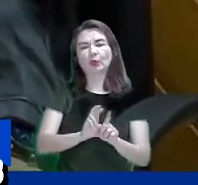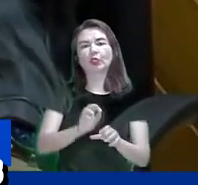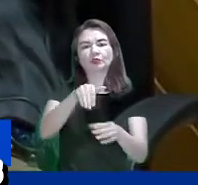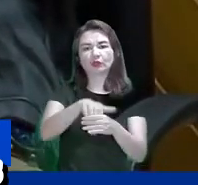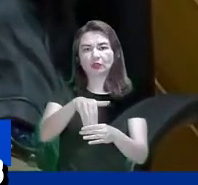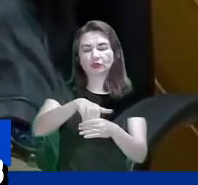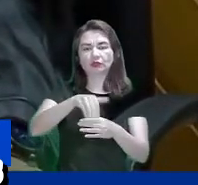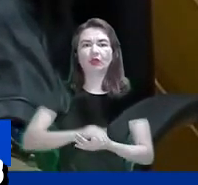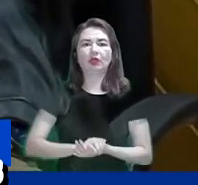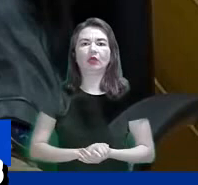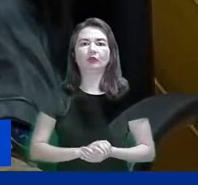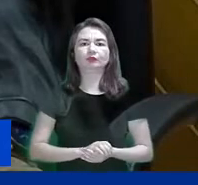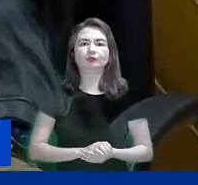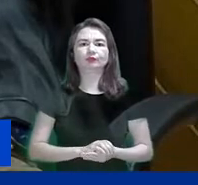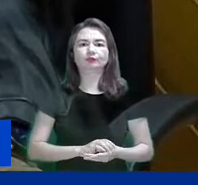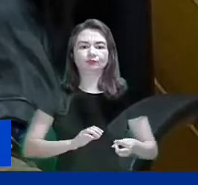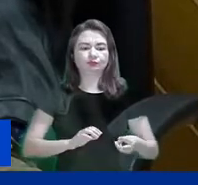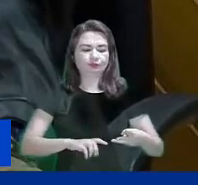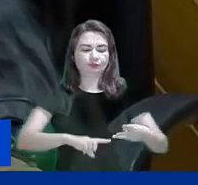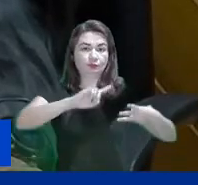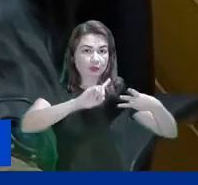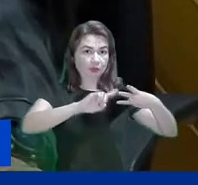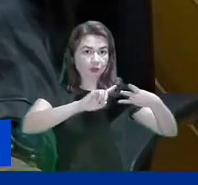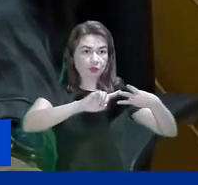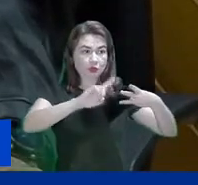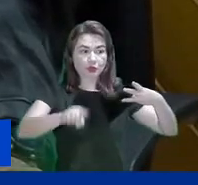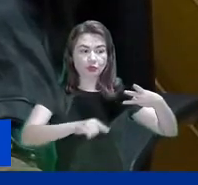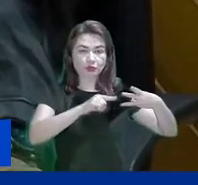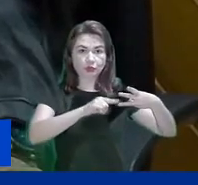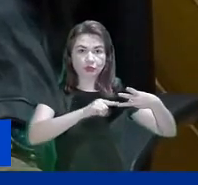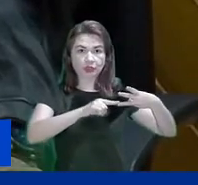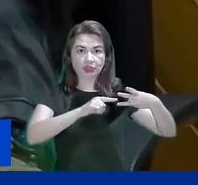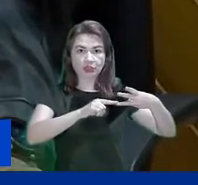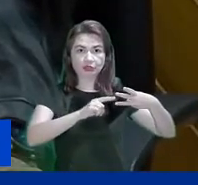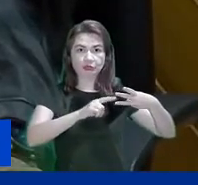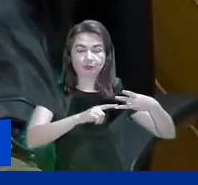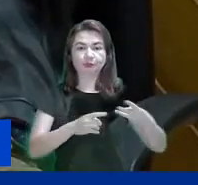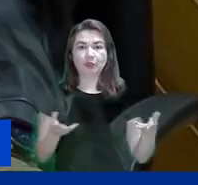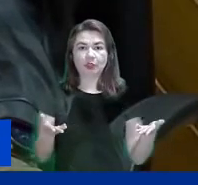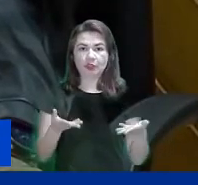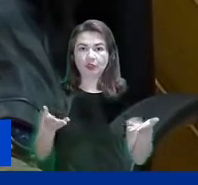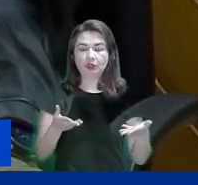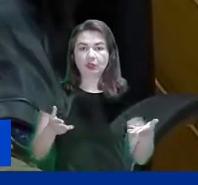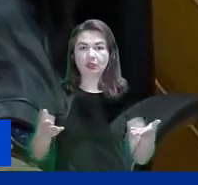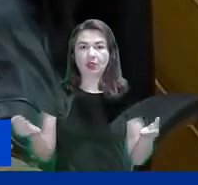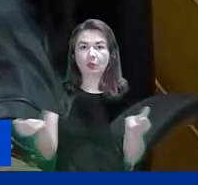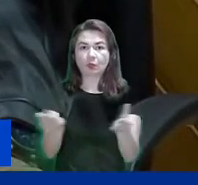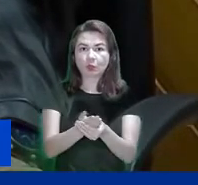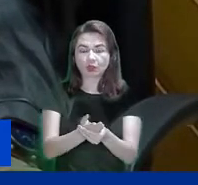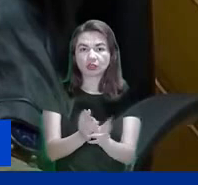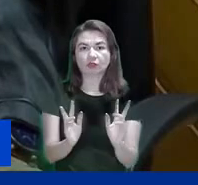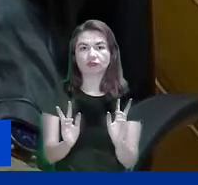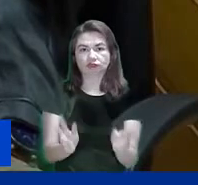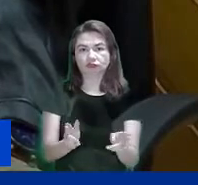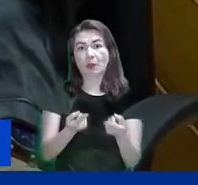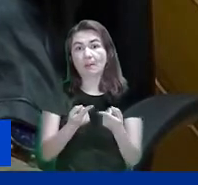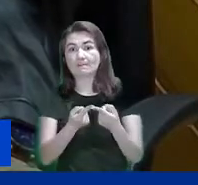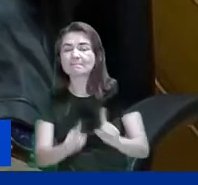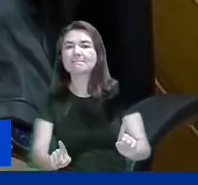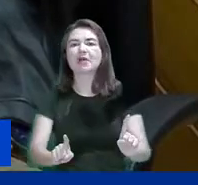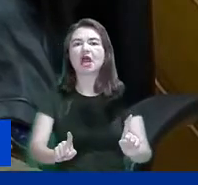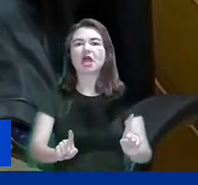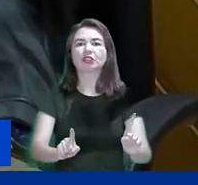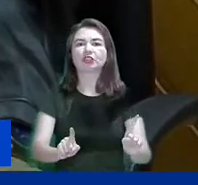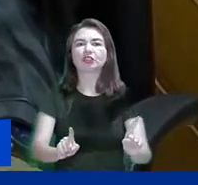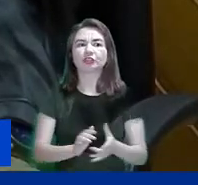Tanto o item 2 quanto o item 3, que vai se seguir aí, é do mesmo processo, mas são em recursos